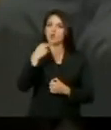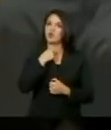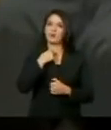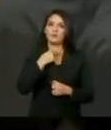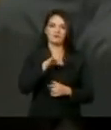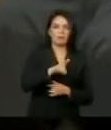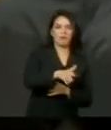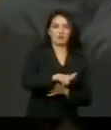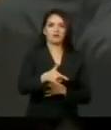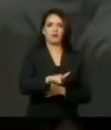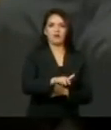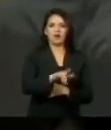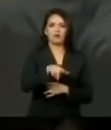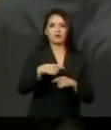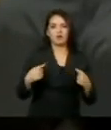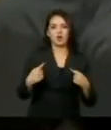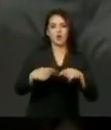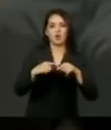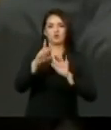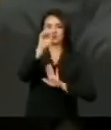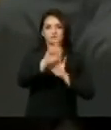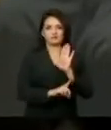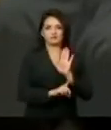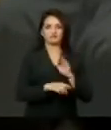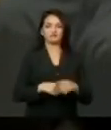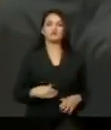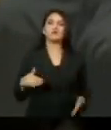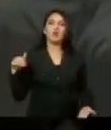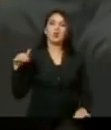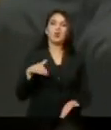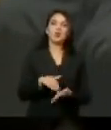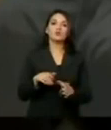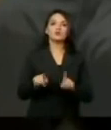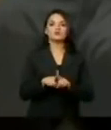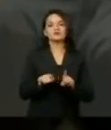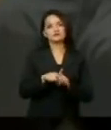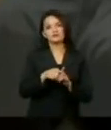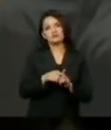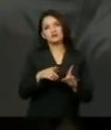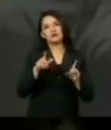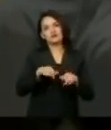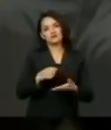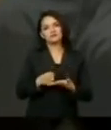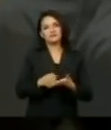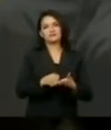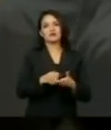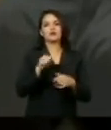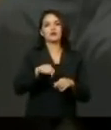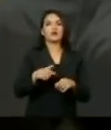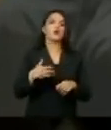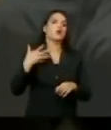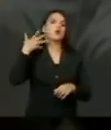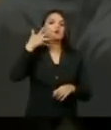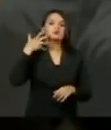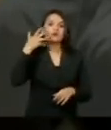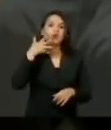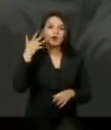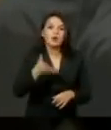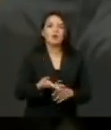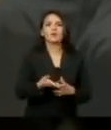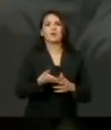para atacar os seus direitos e por último eu quero me solidarizar com essa corte em relação aos argumentos do terror aos argumentos falaciosos